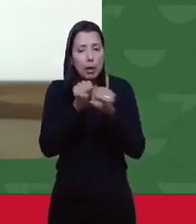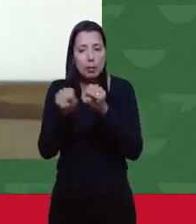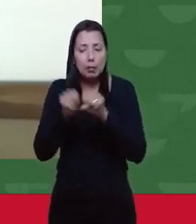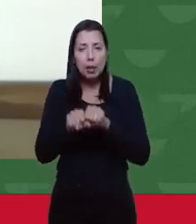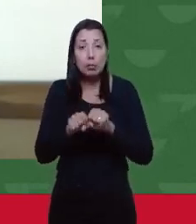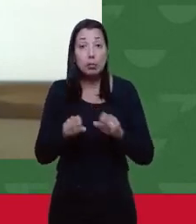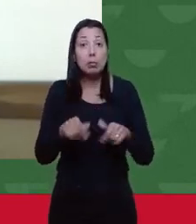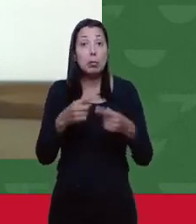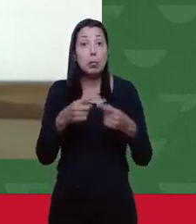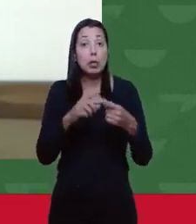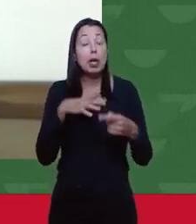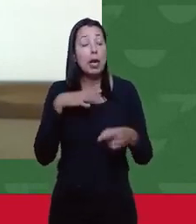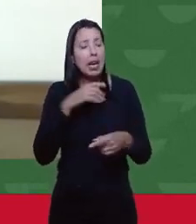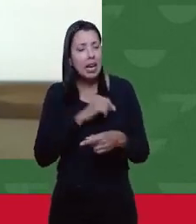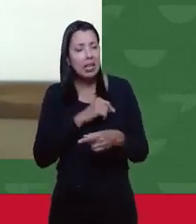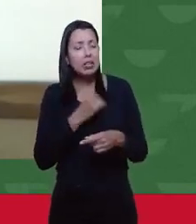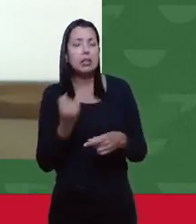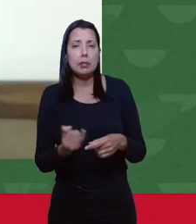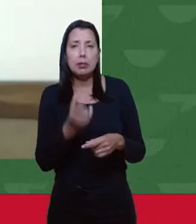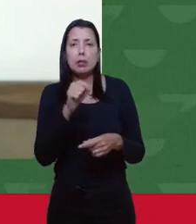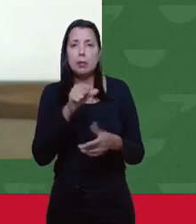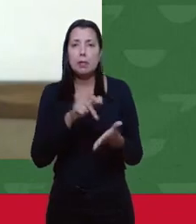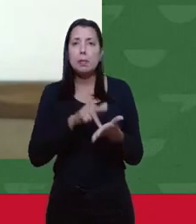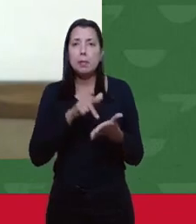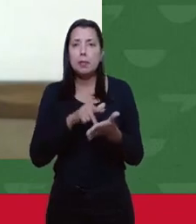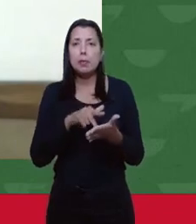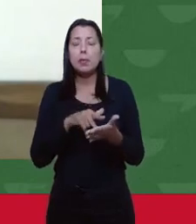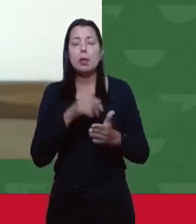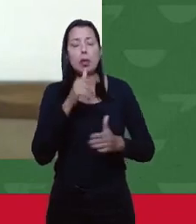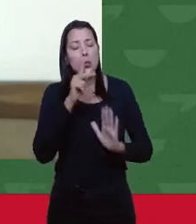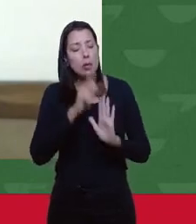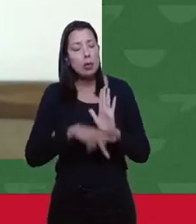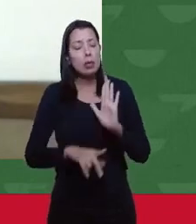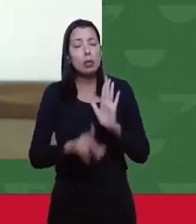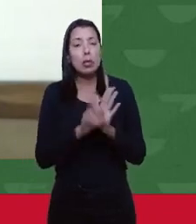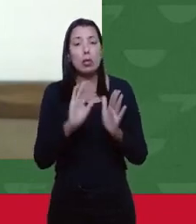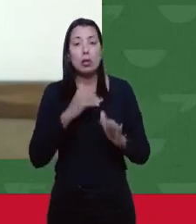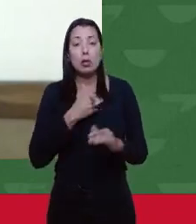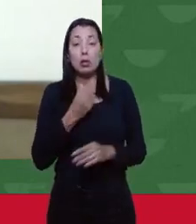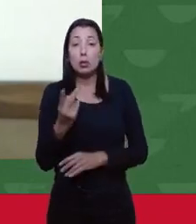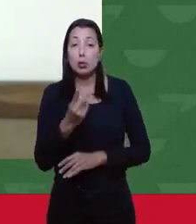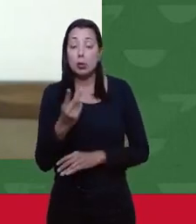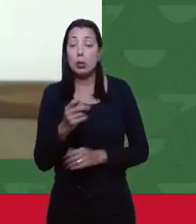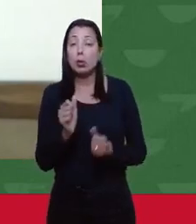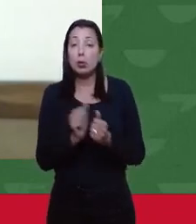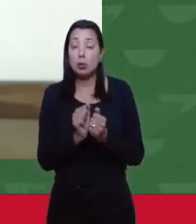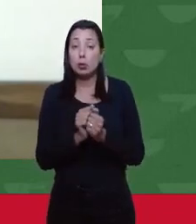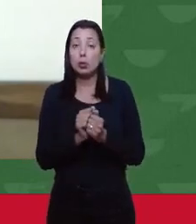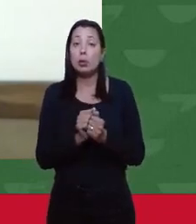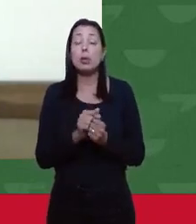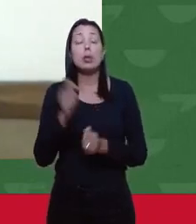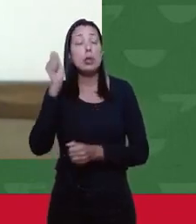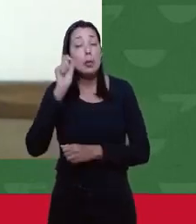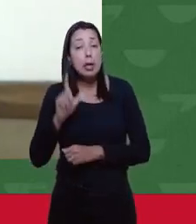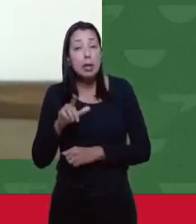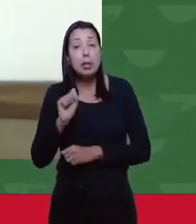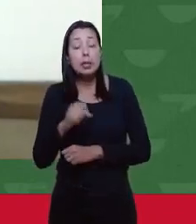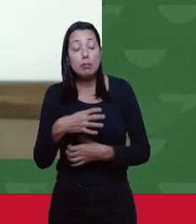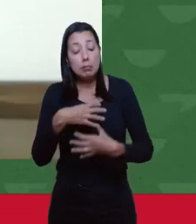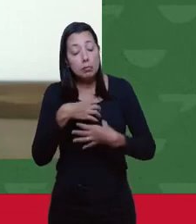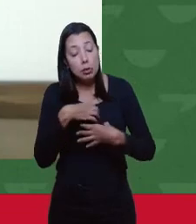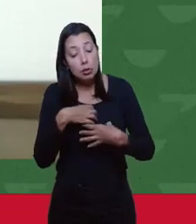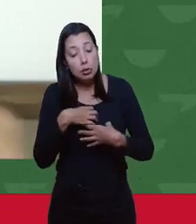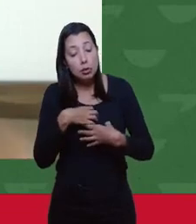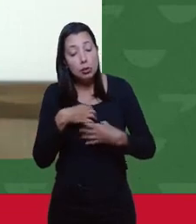qualificado, porque a gente acha que é muito importante, e o projeto de lei nosso e os dois da Maria do Rosário vão nesse sentido, da